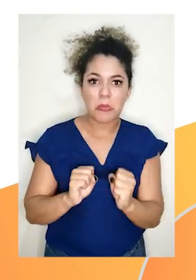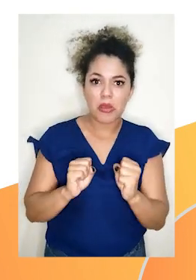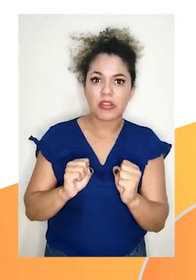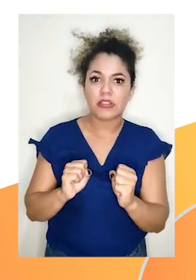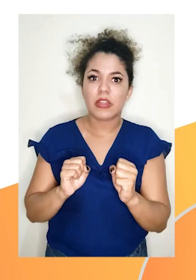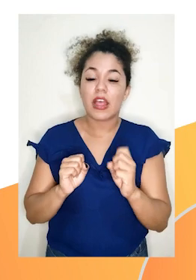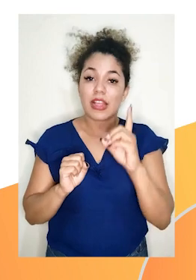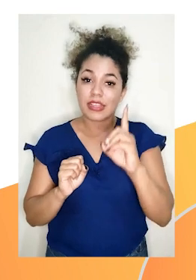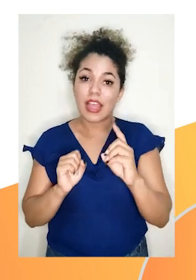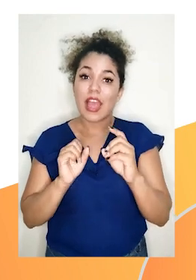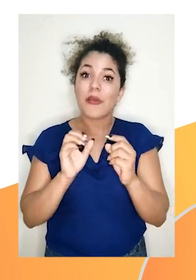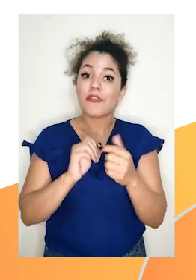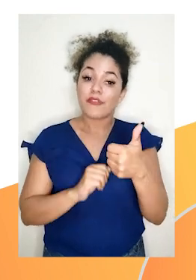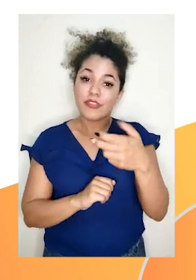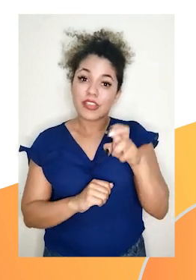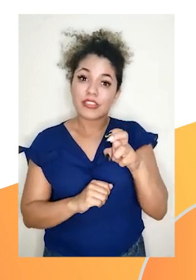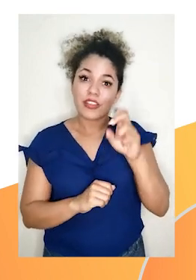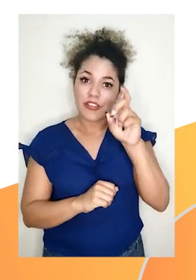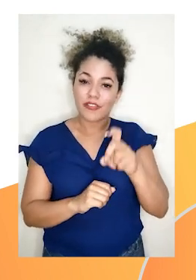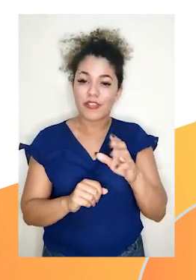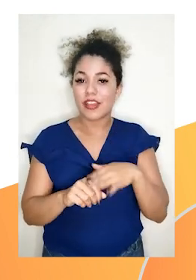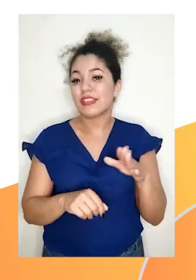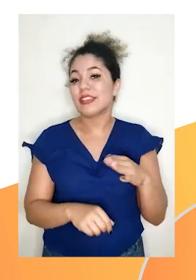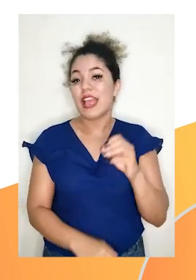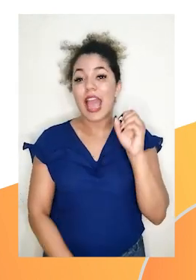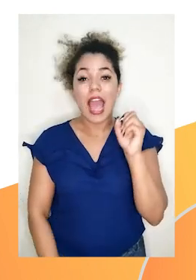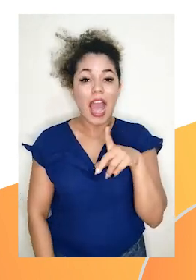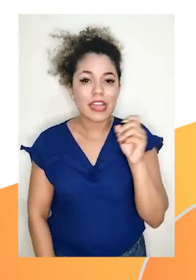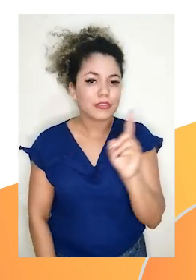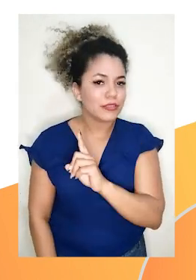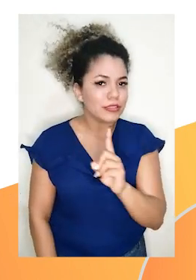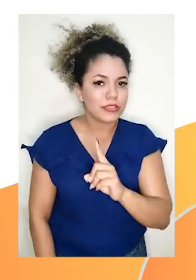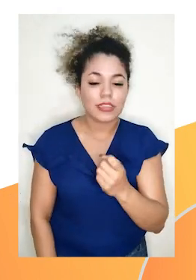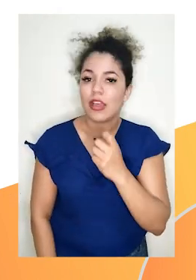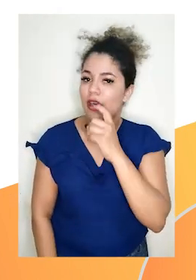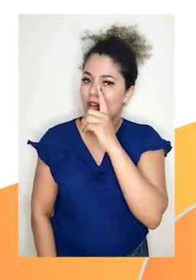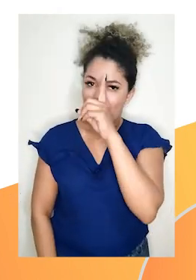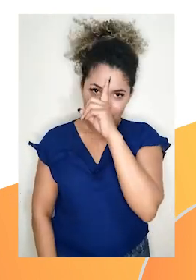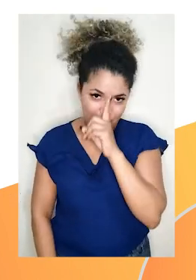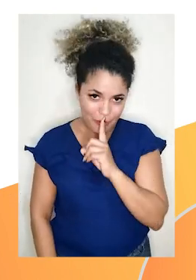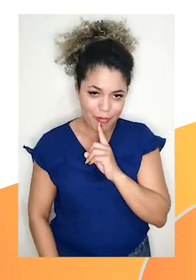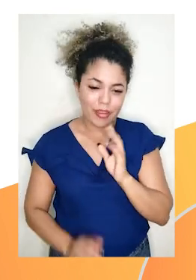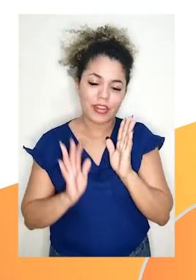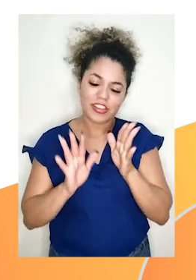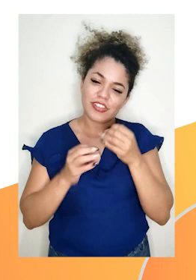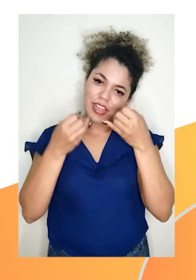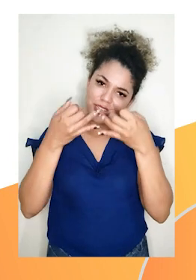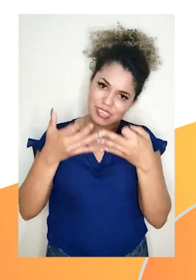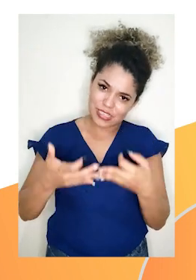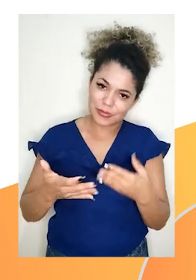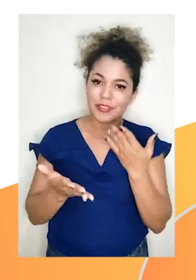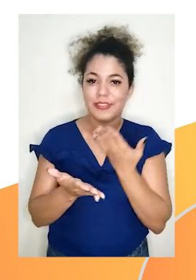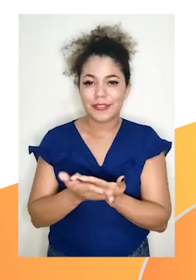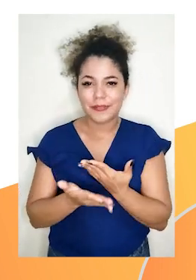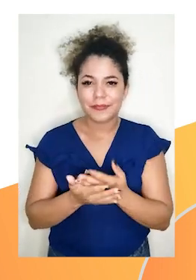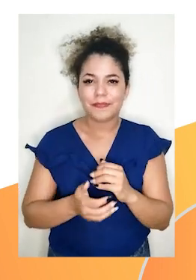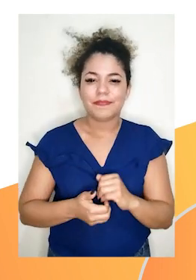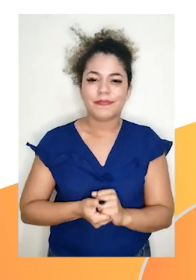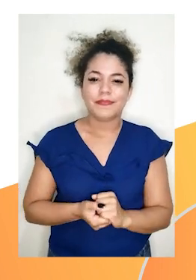25 vezes a massa do Sol são as gigantes azuis e não as anãs amarelas, que nós já comentamos nessa